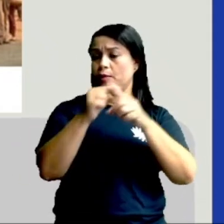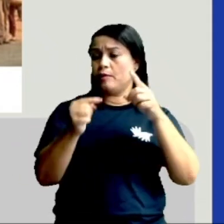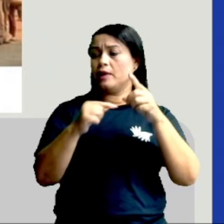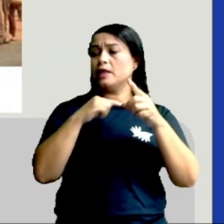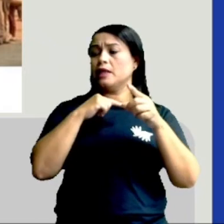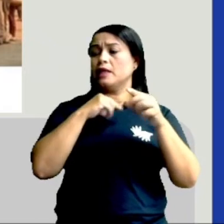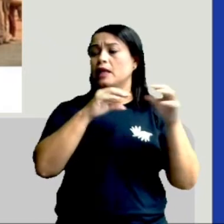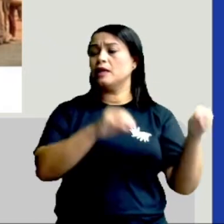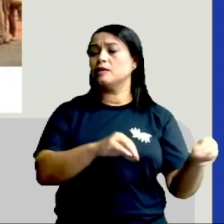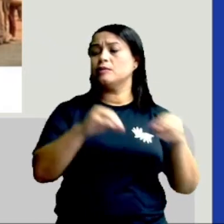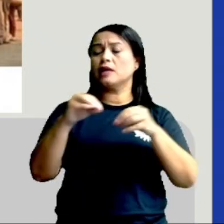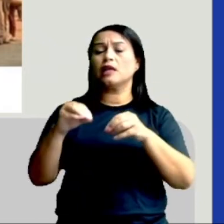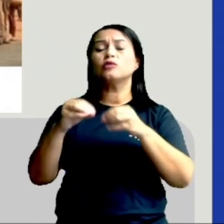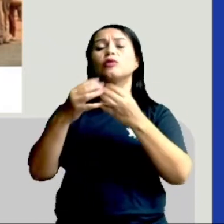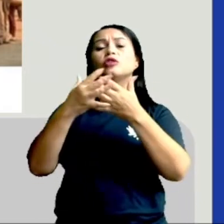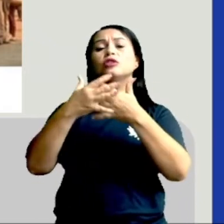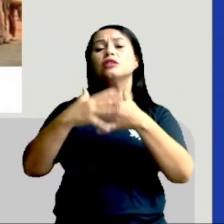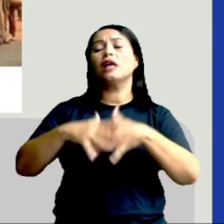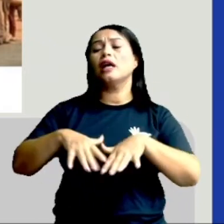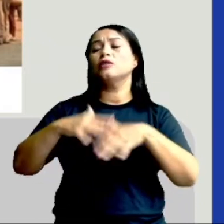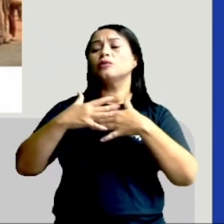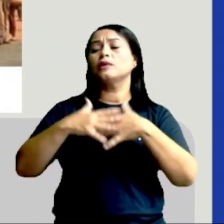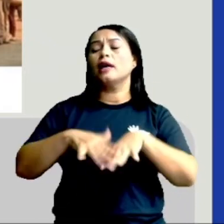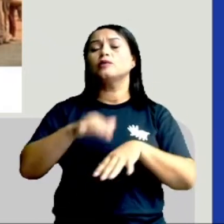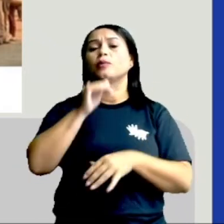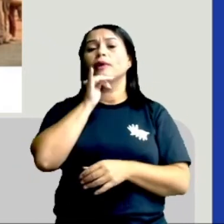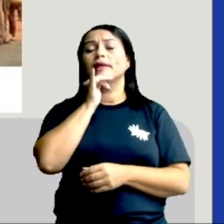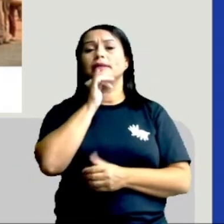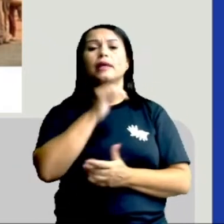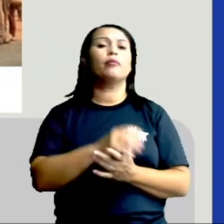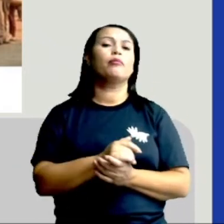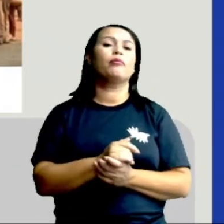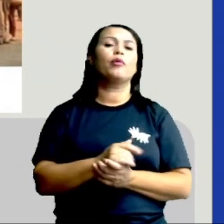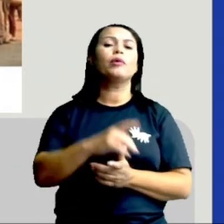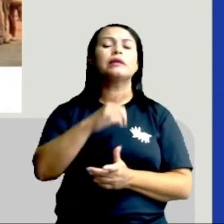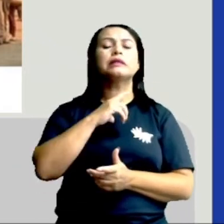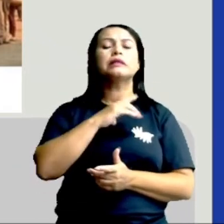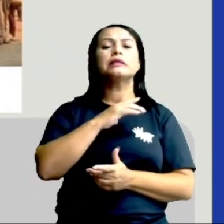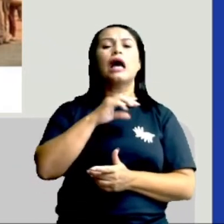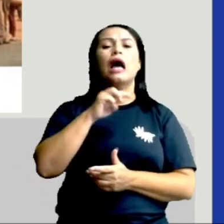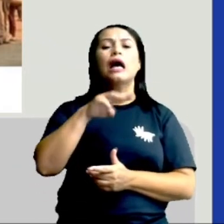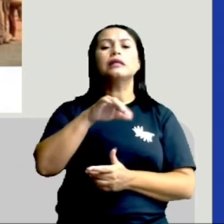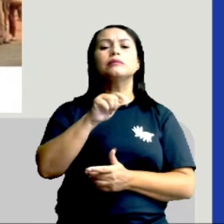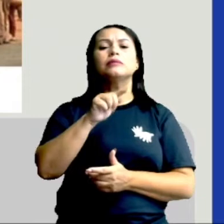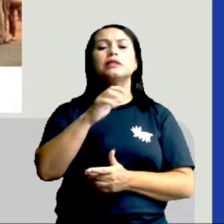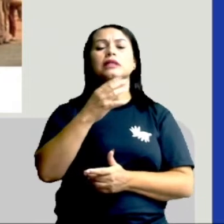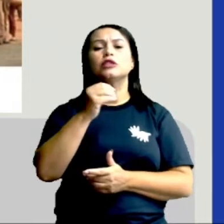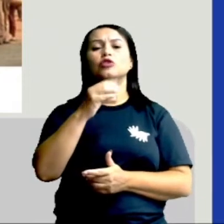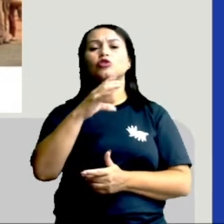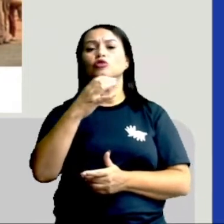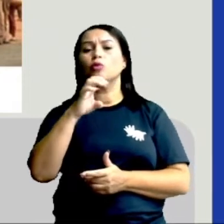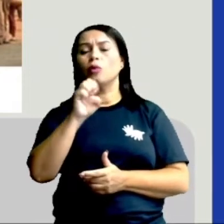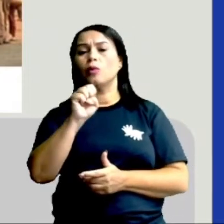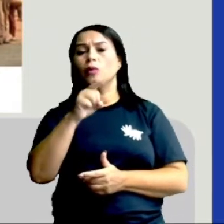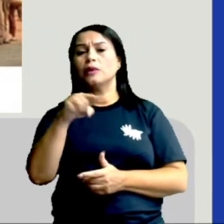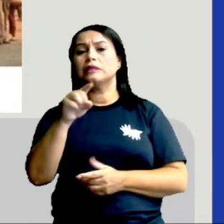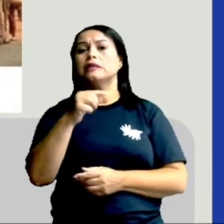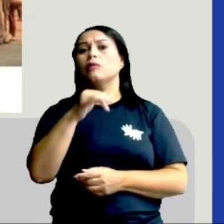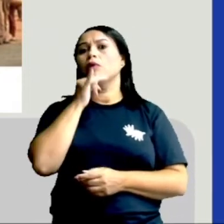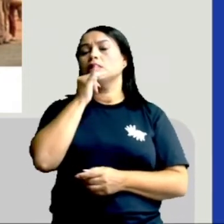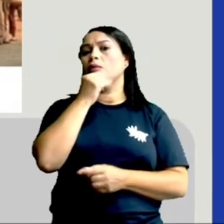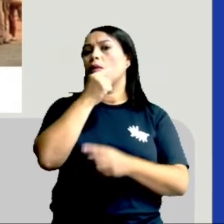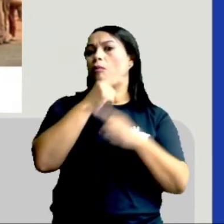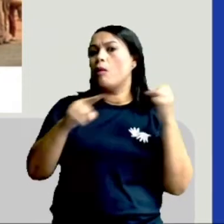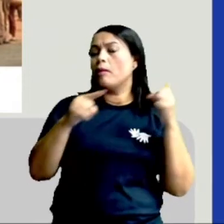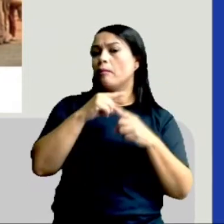migrações por causas naturais. Por exemplo, o que seria? As migrações ilegais são aquelas que não é permitida,